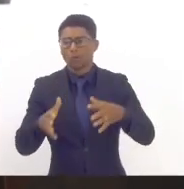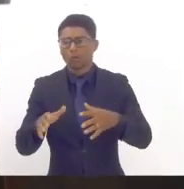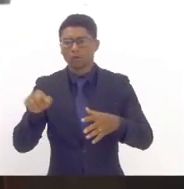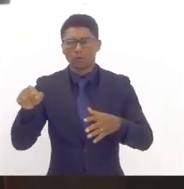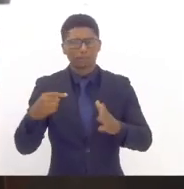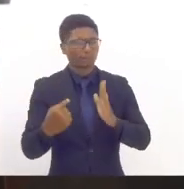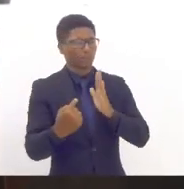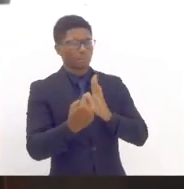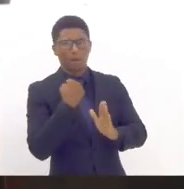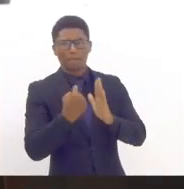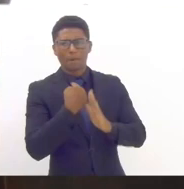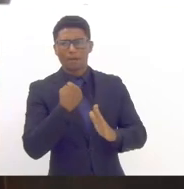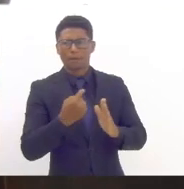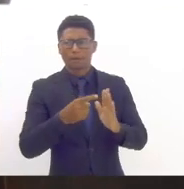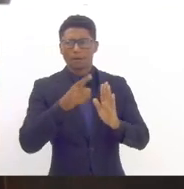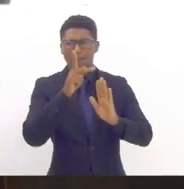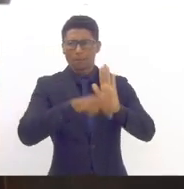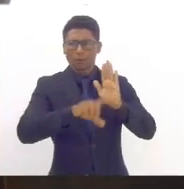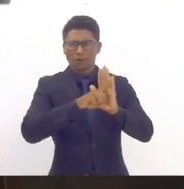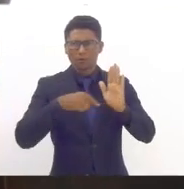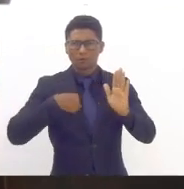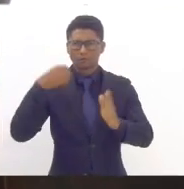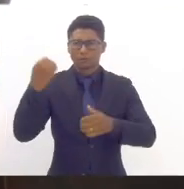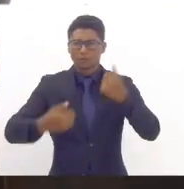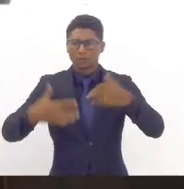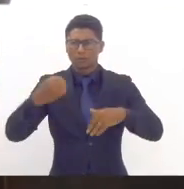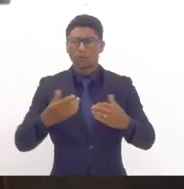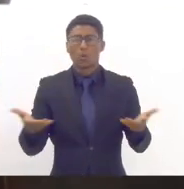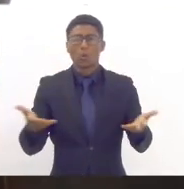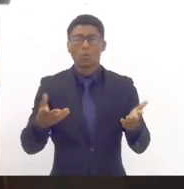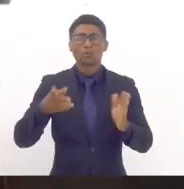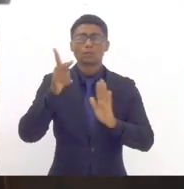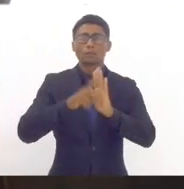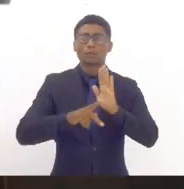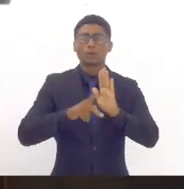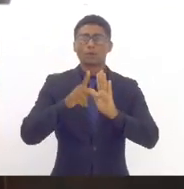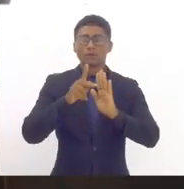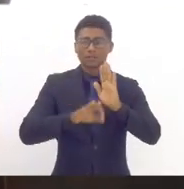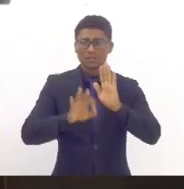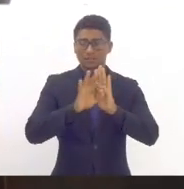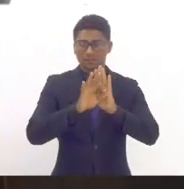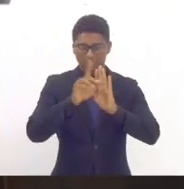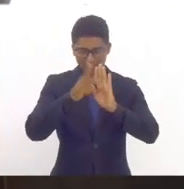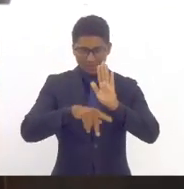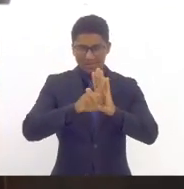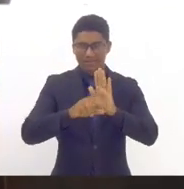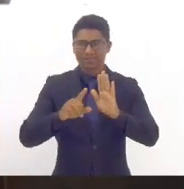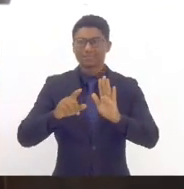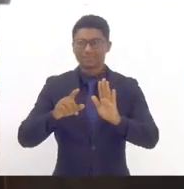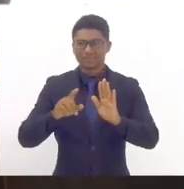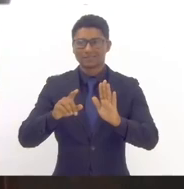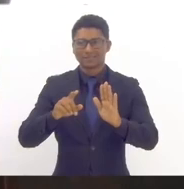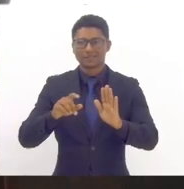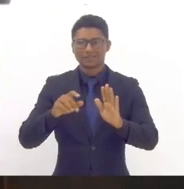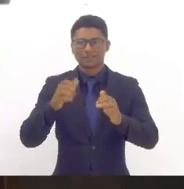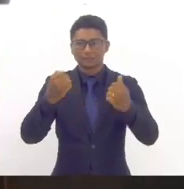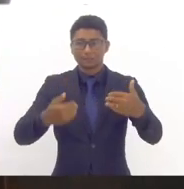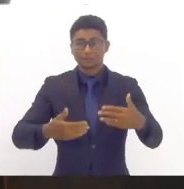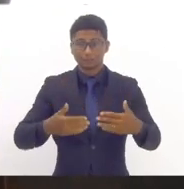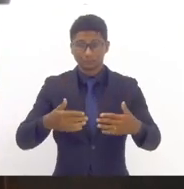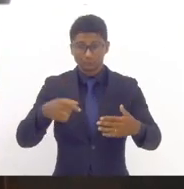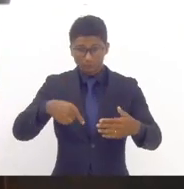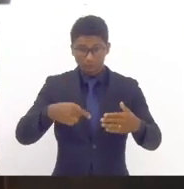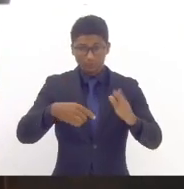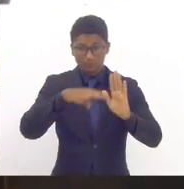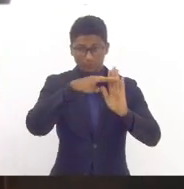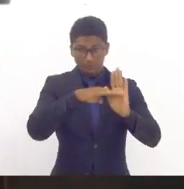do projeto, e eu expliquei, e hoje votamos o projeto. Terminei aqui a pauta, ele estava ali, eu fui lá, e